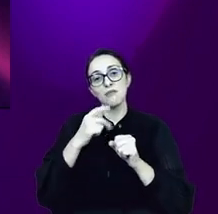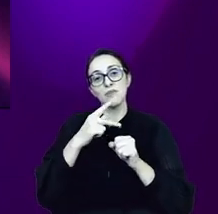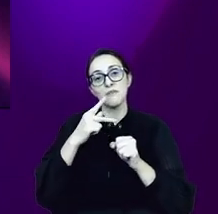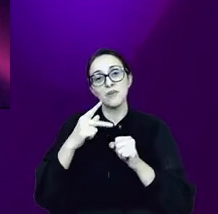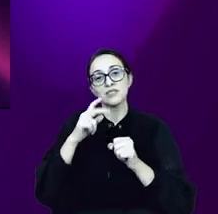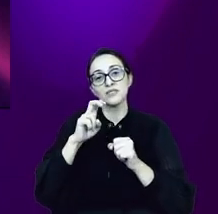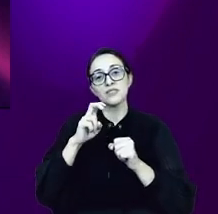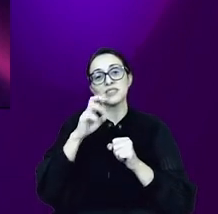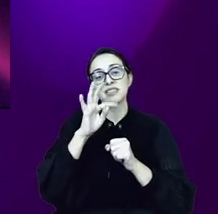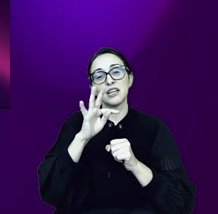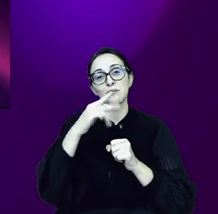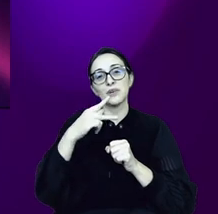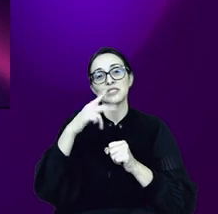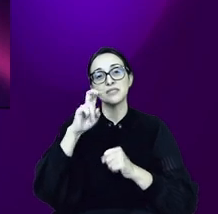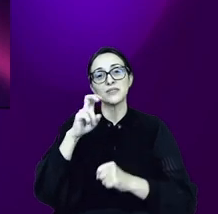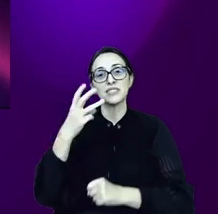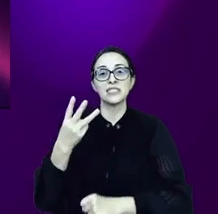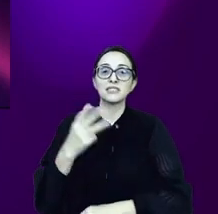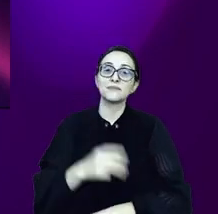e IDH.